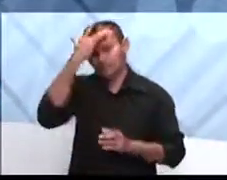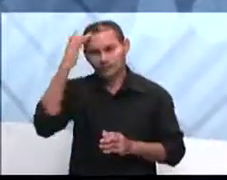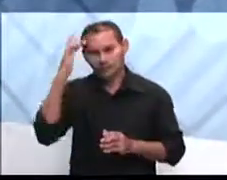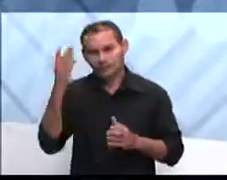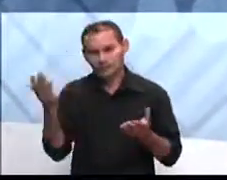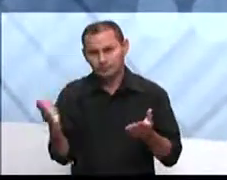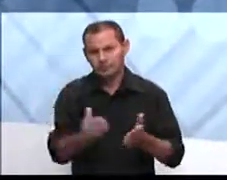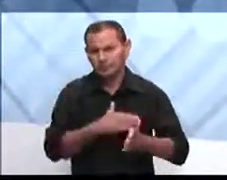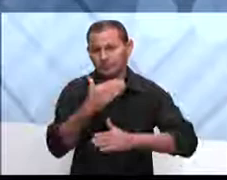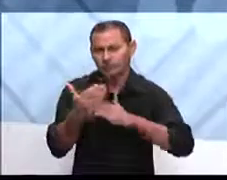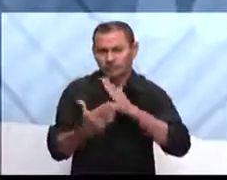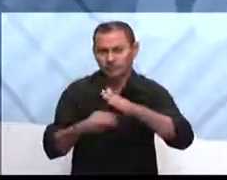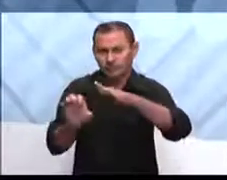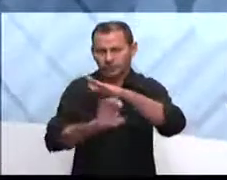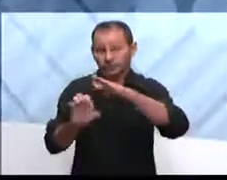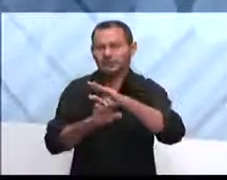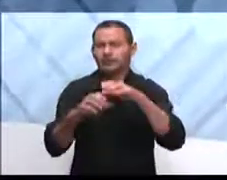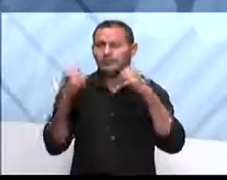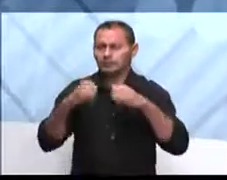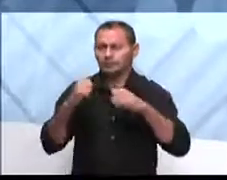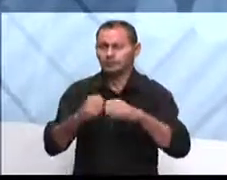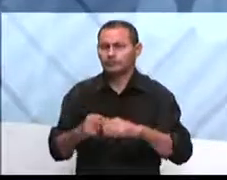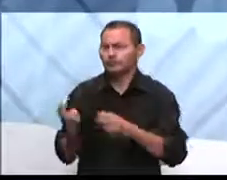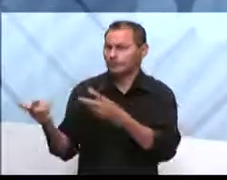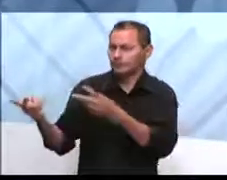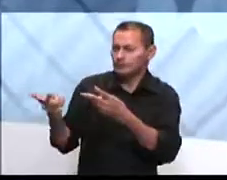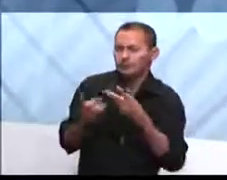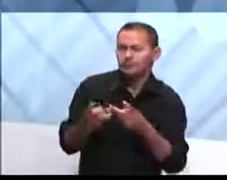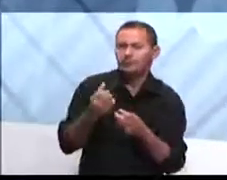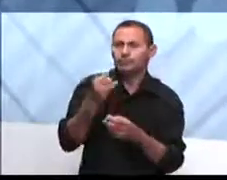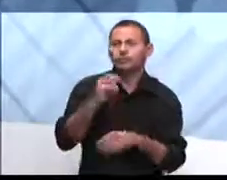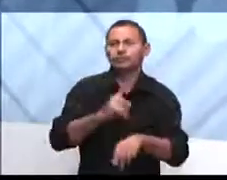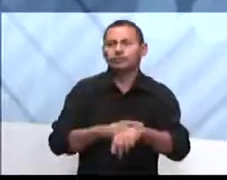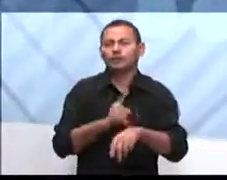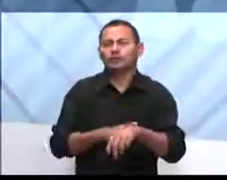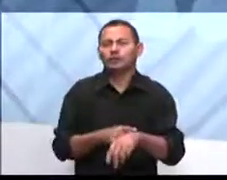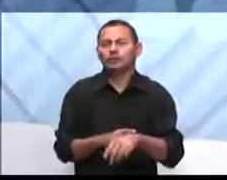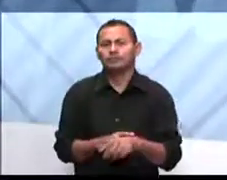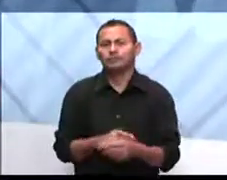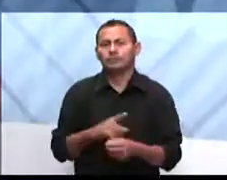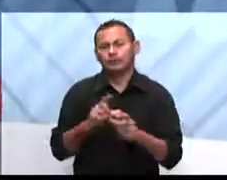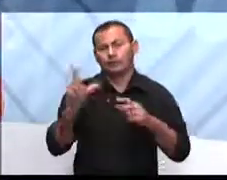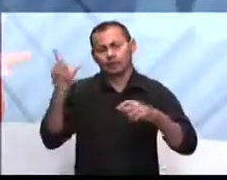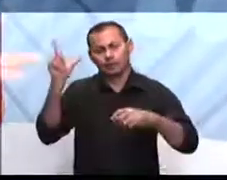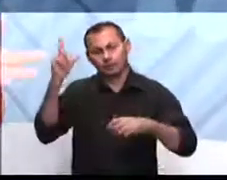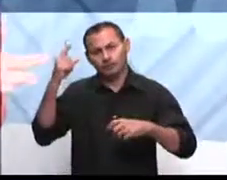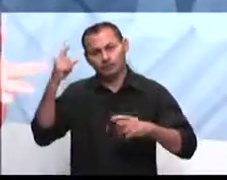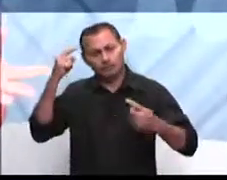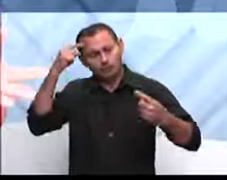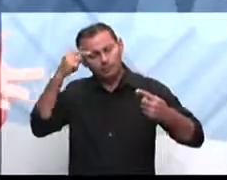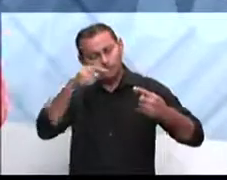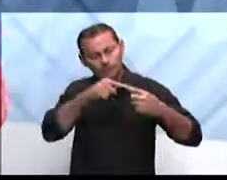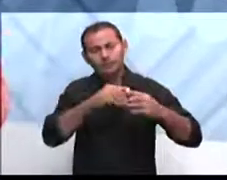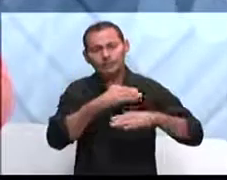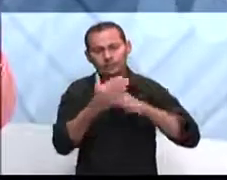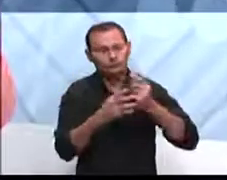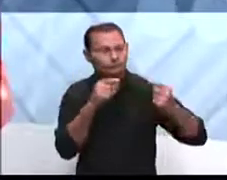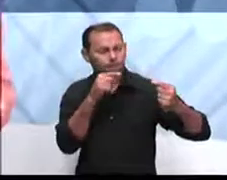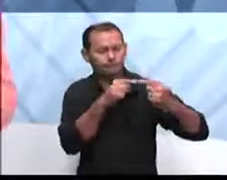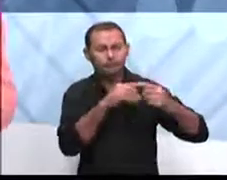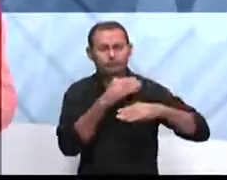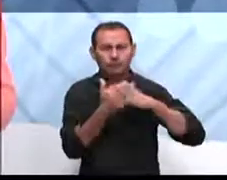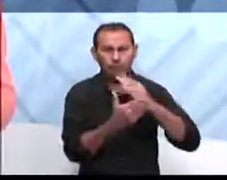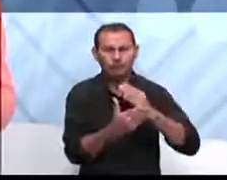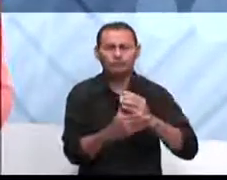Né? Então, toda empresa, ela depende aí dos clientes, e a partir do momento que, logicamente, todos nós somos clientes de